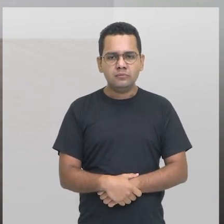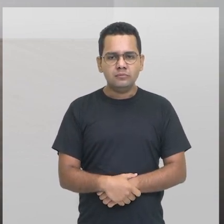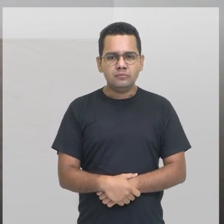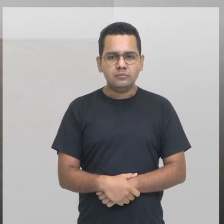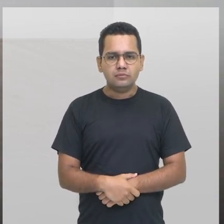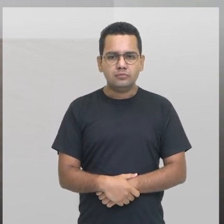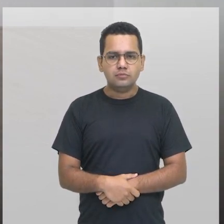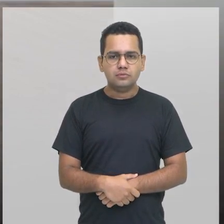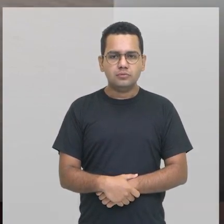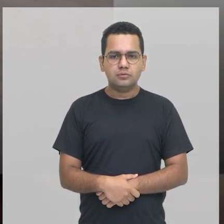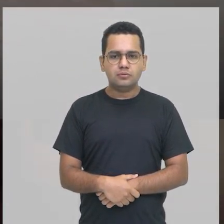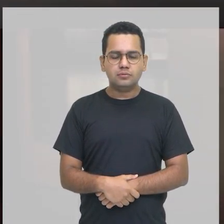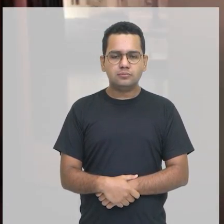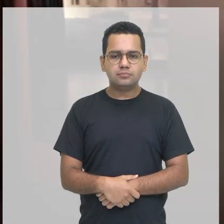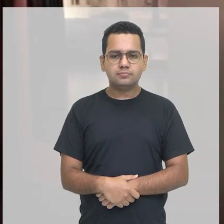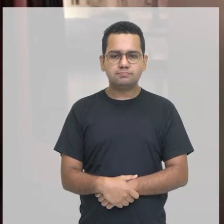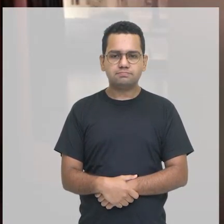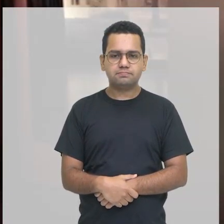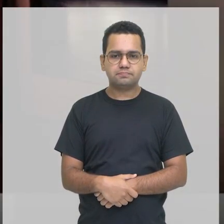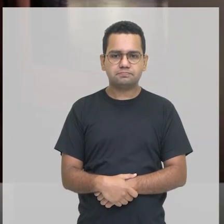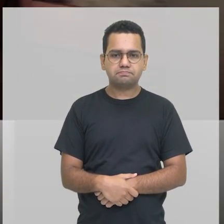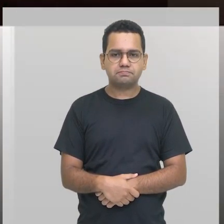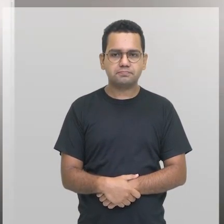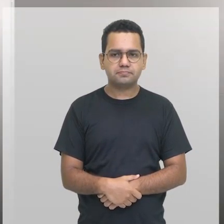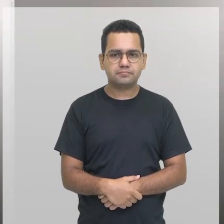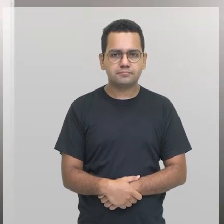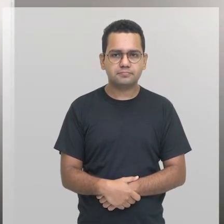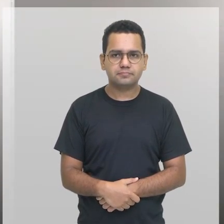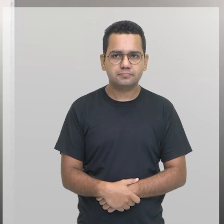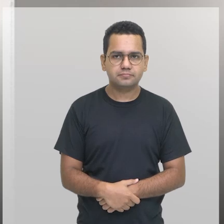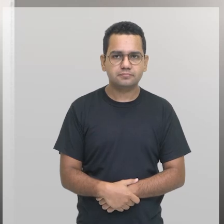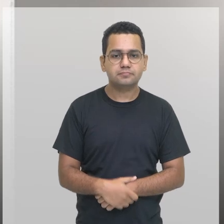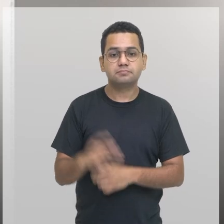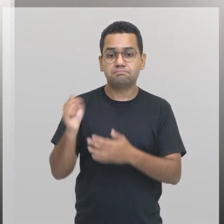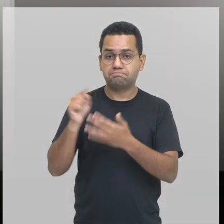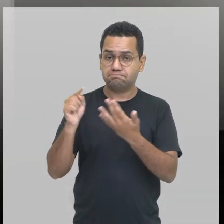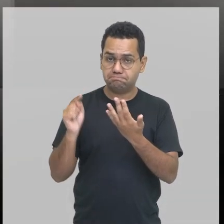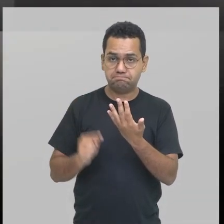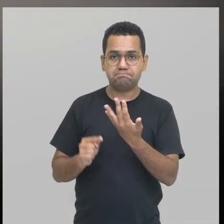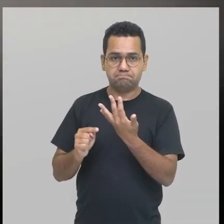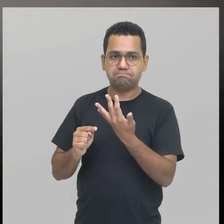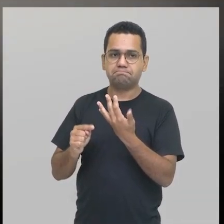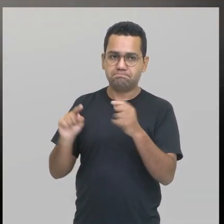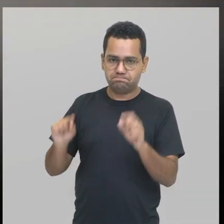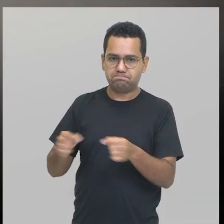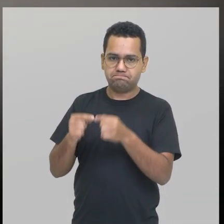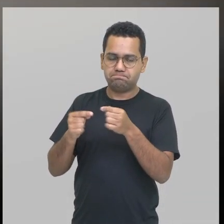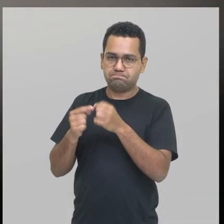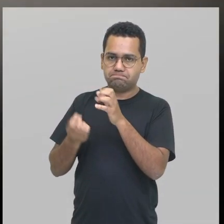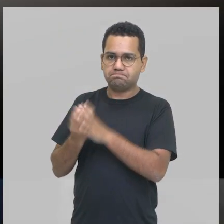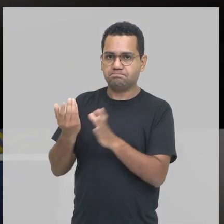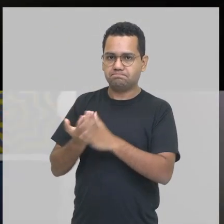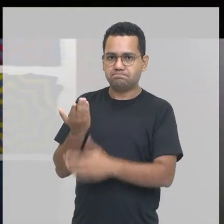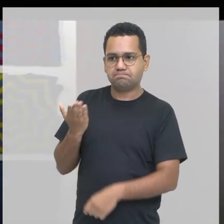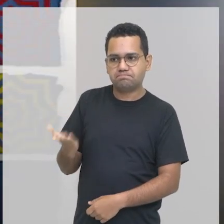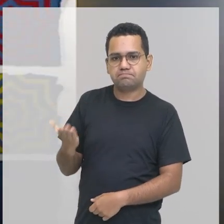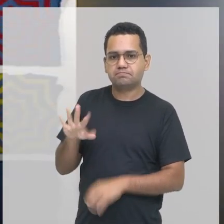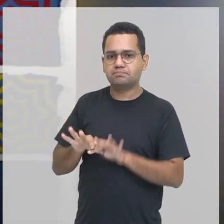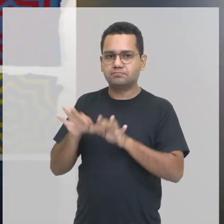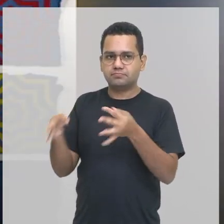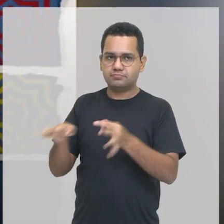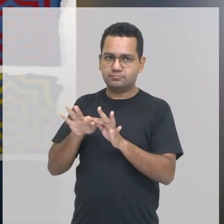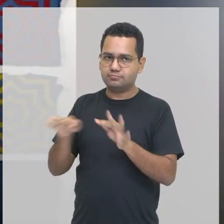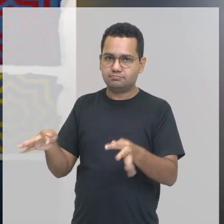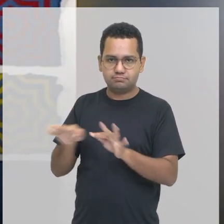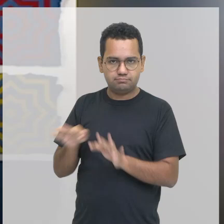só, muito simples. Então, são essas as pinturas minimalistas, ou seja, o artista utiliza o